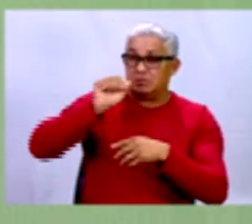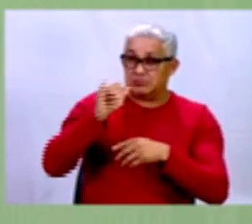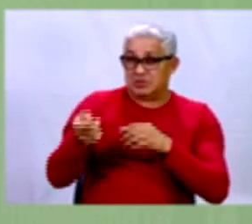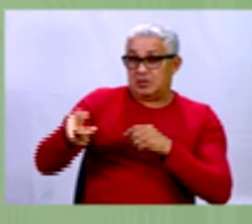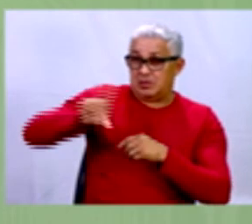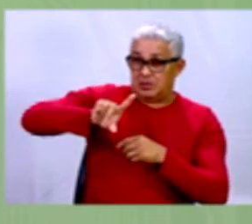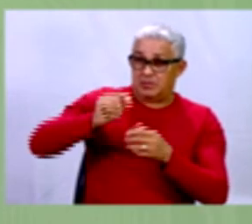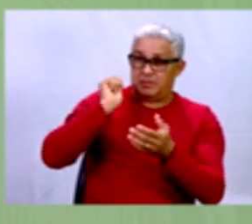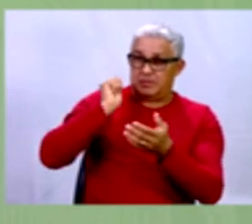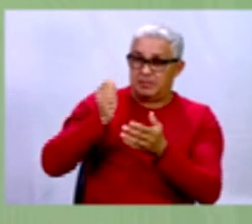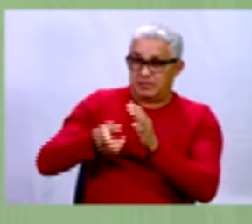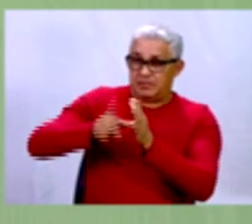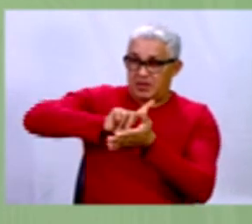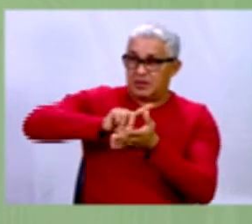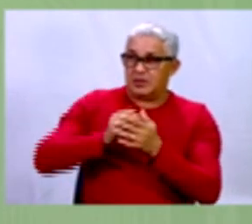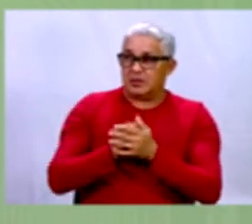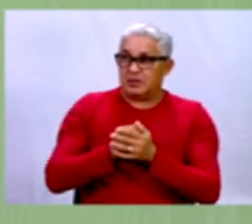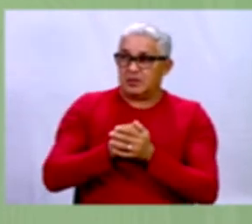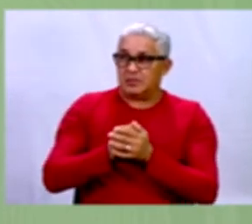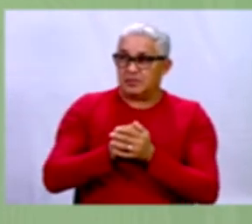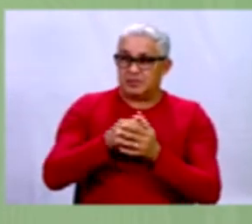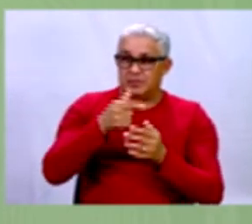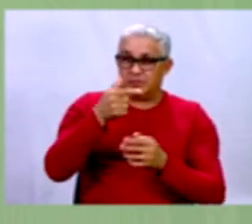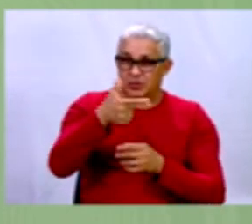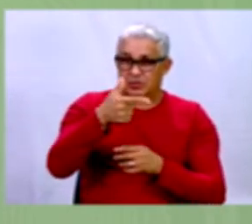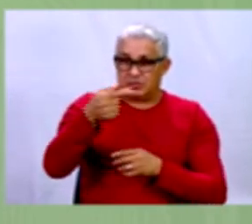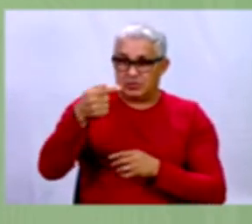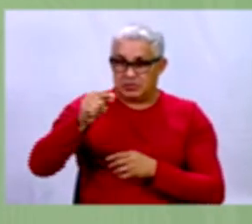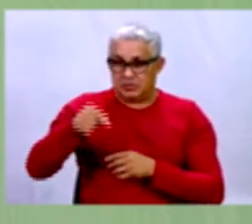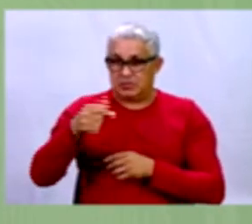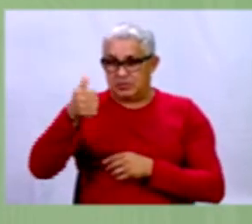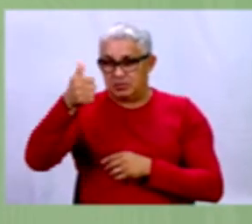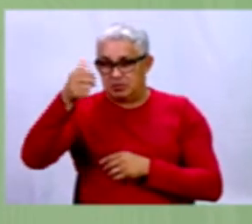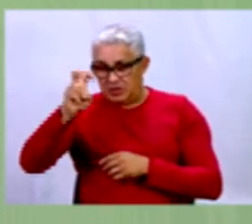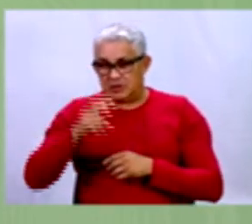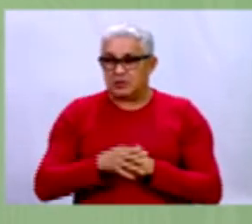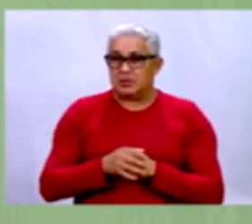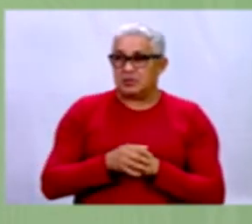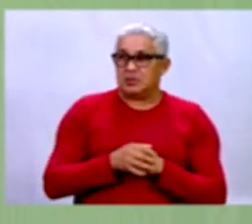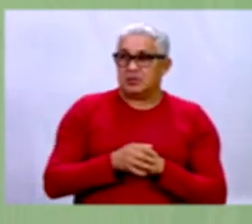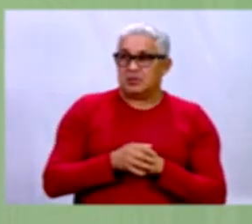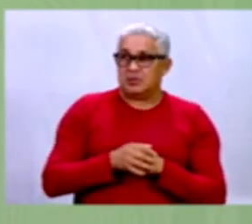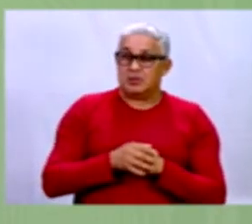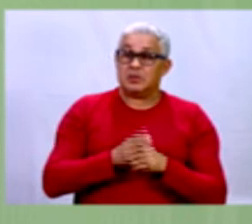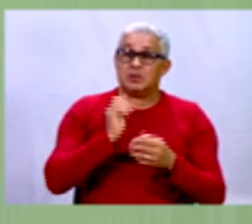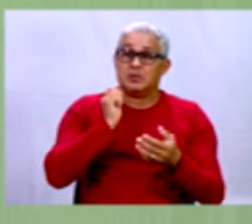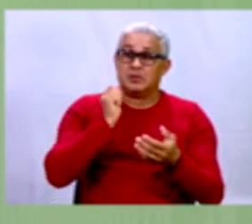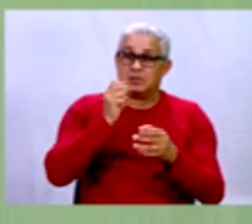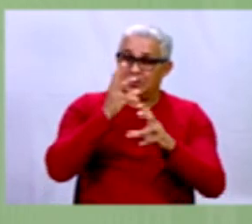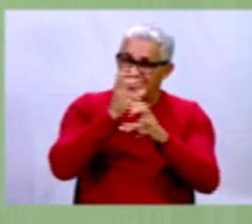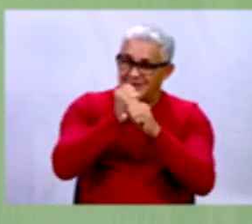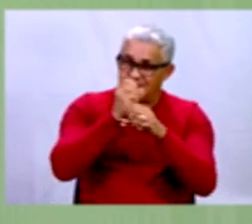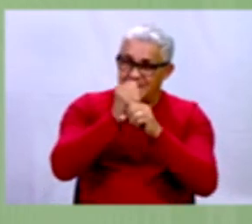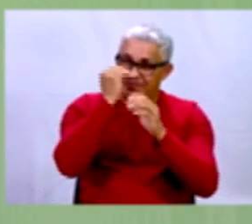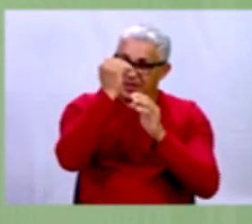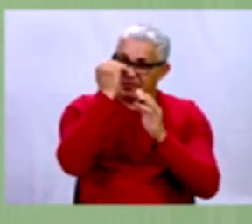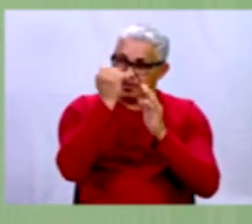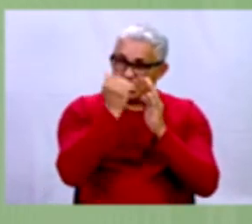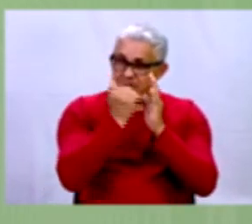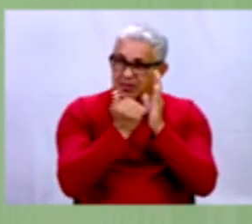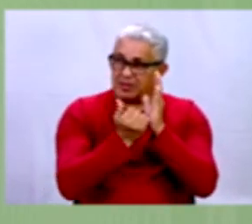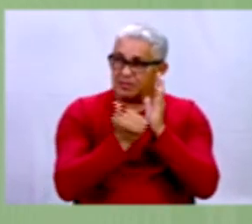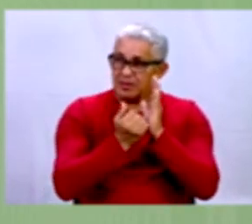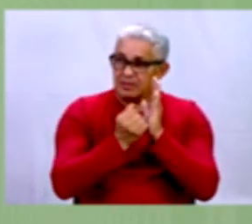no caso, ponto zero, né, R$ 277,15. E isso, quando a gente fosse fazendo esses cálculos, a gente ia chegar no valor